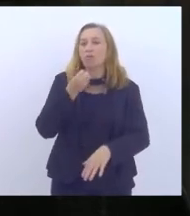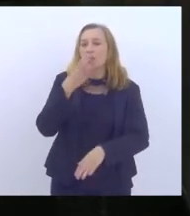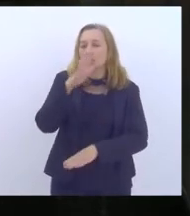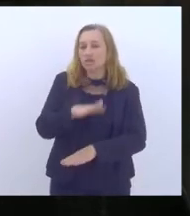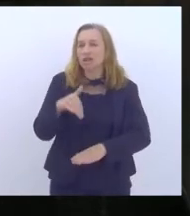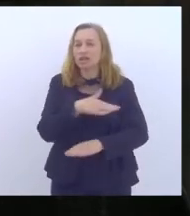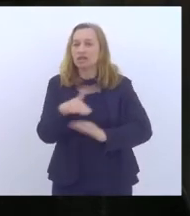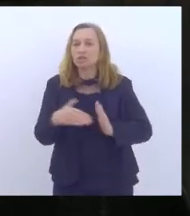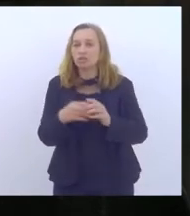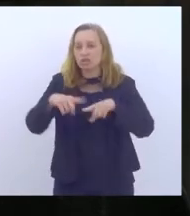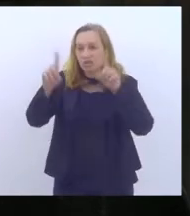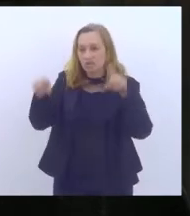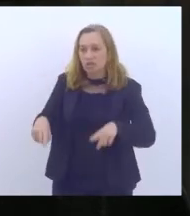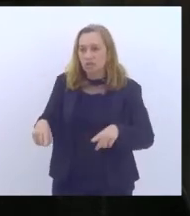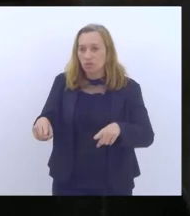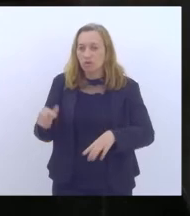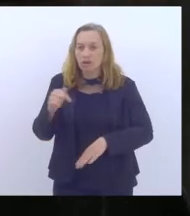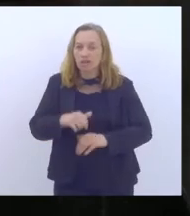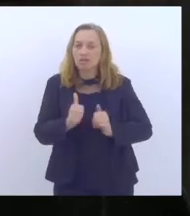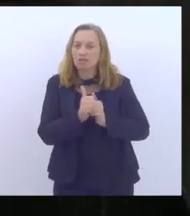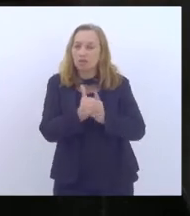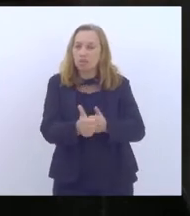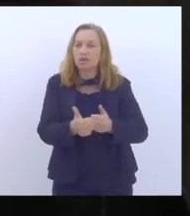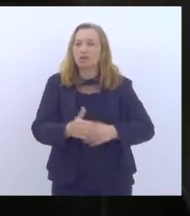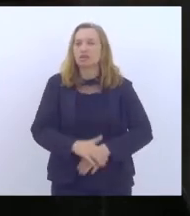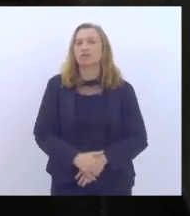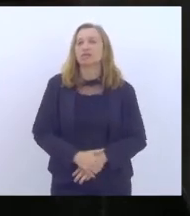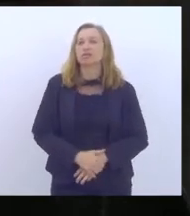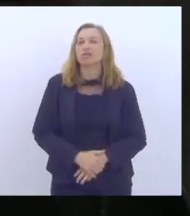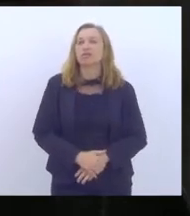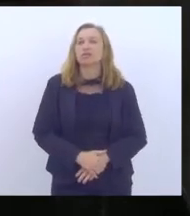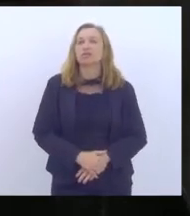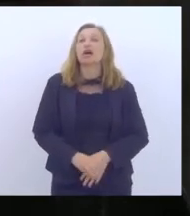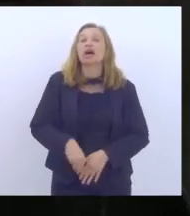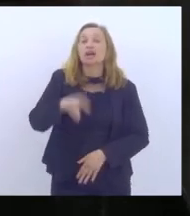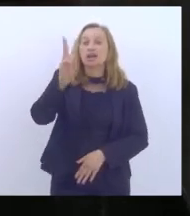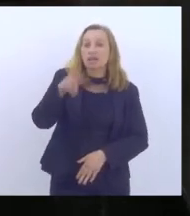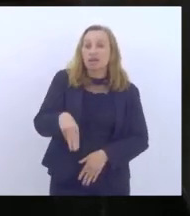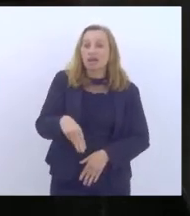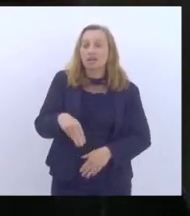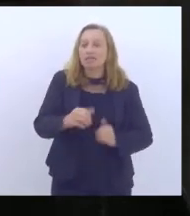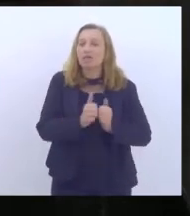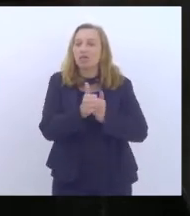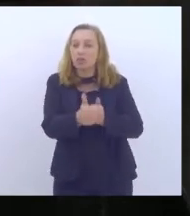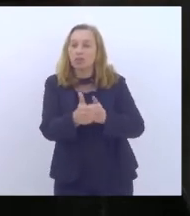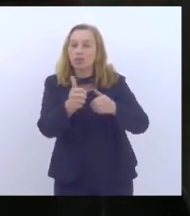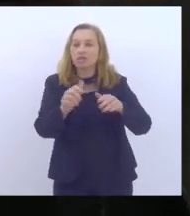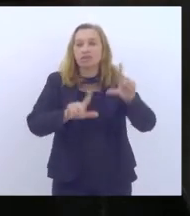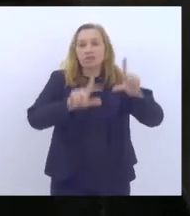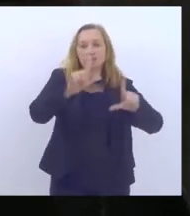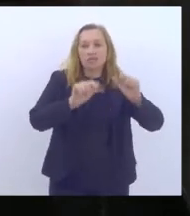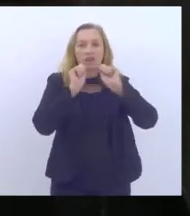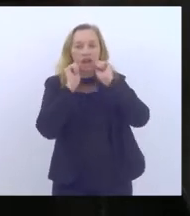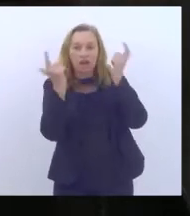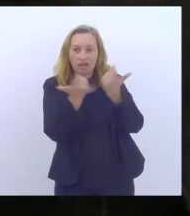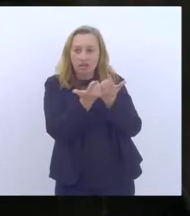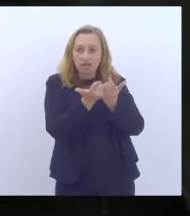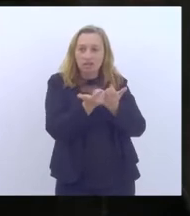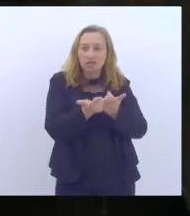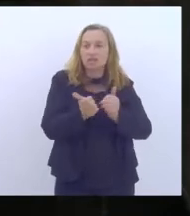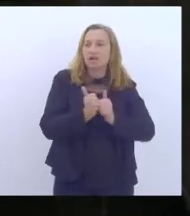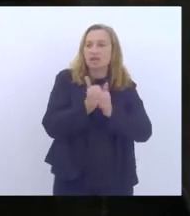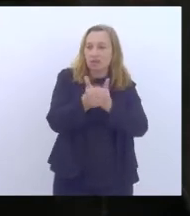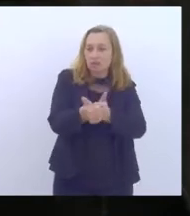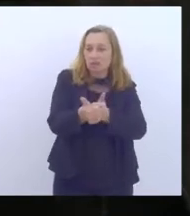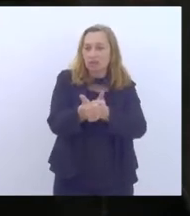tarde a todos os servidores que estão aqui nos acompanhando a quem nos acompanha através da TV alerj que nos